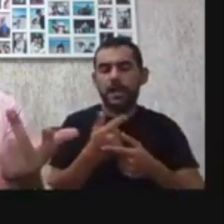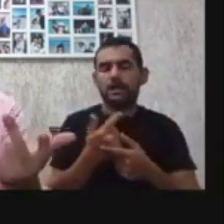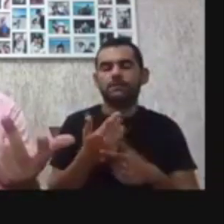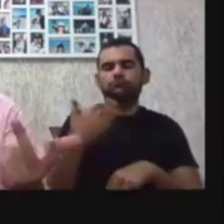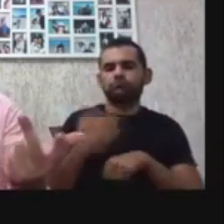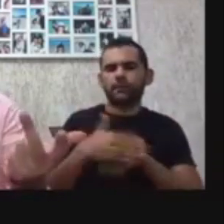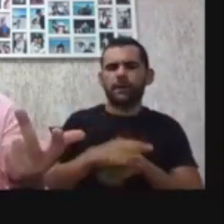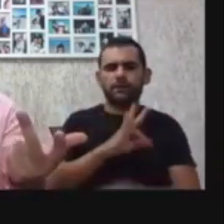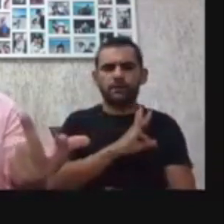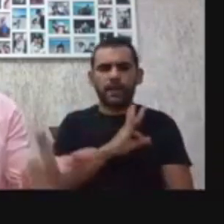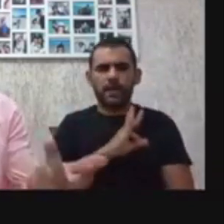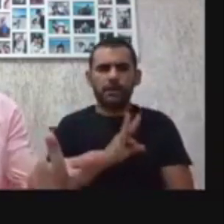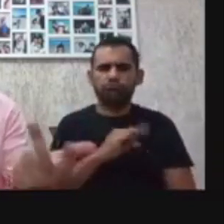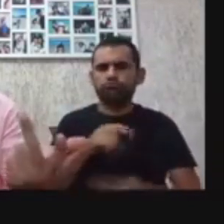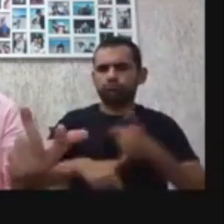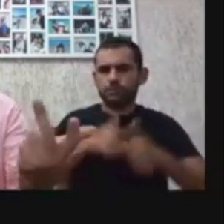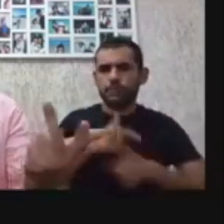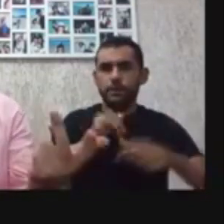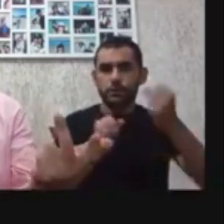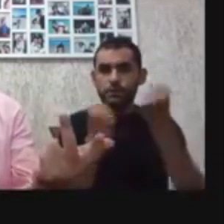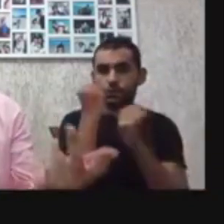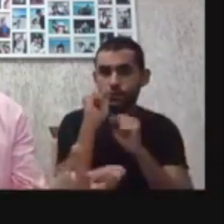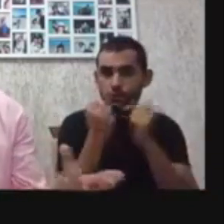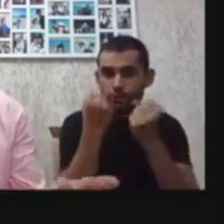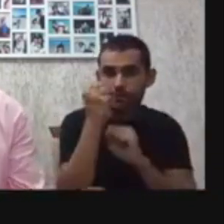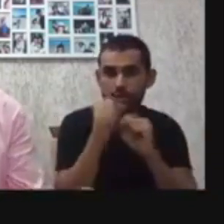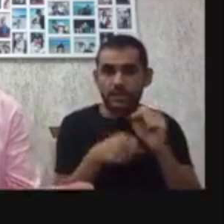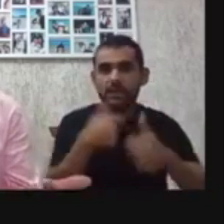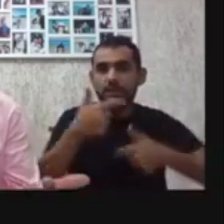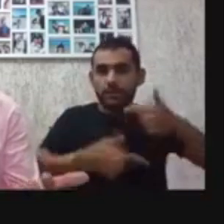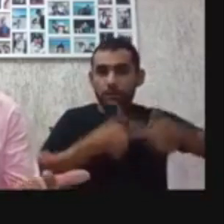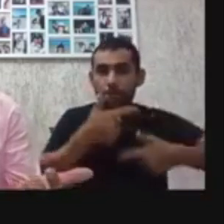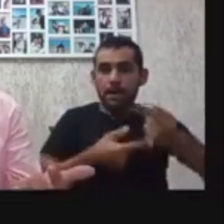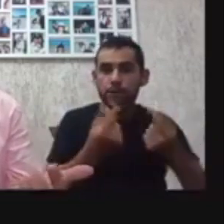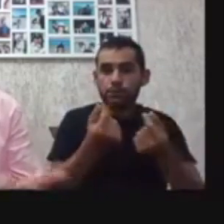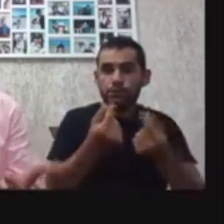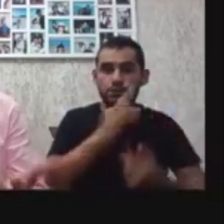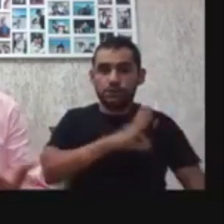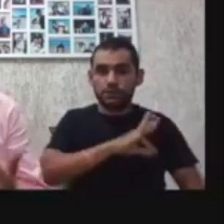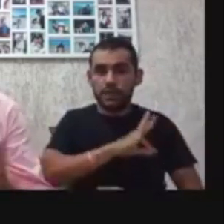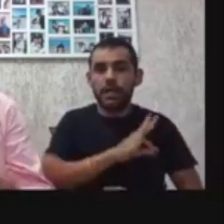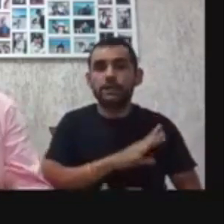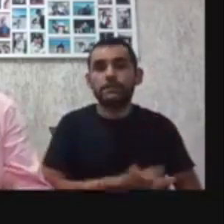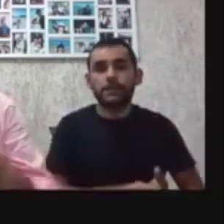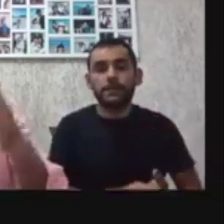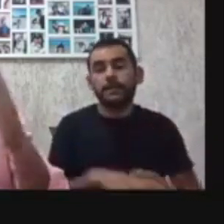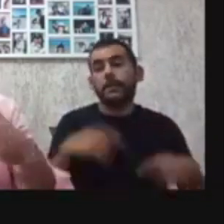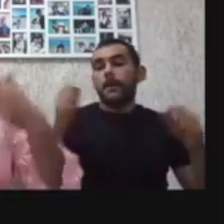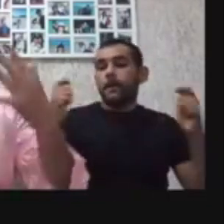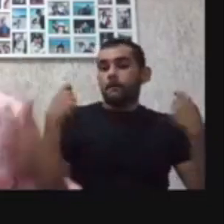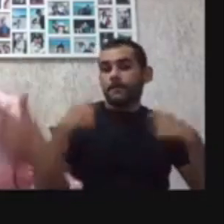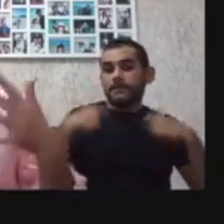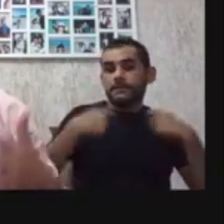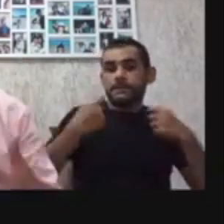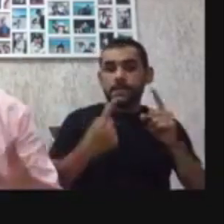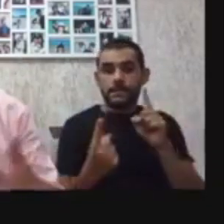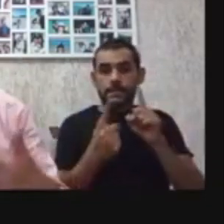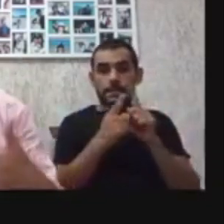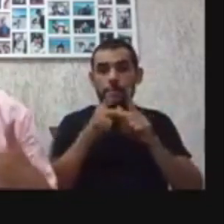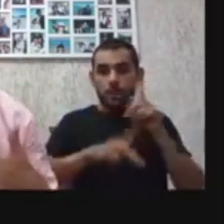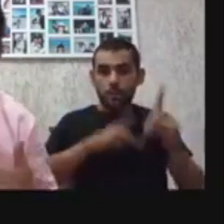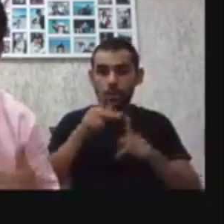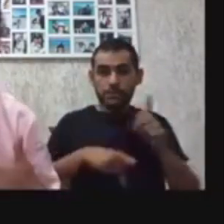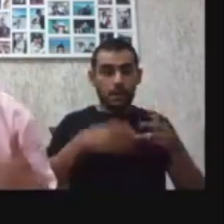técnica no nosso comércio, em indústrias, né? Geração de emprego e renda. A gente precisa, sabe, atender a